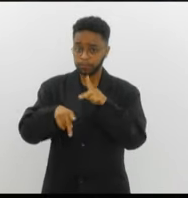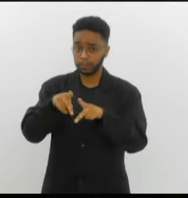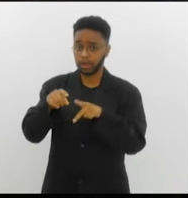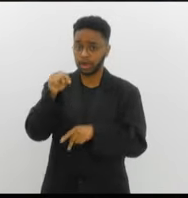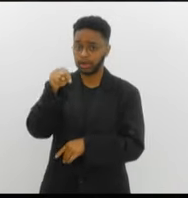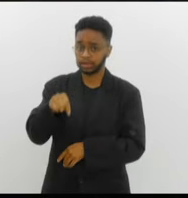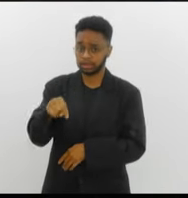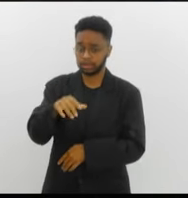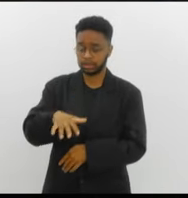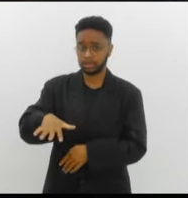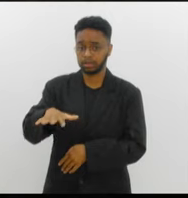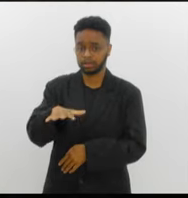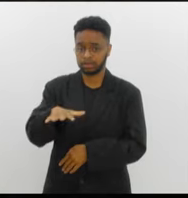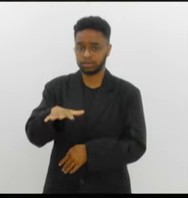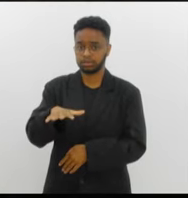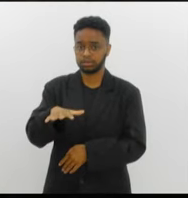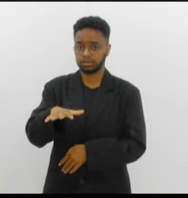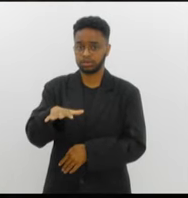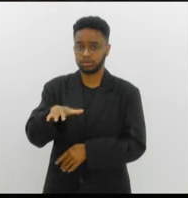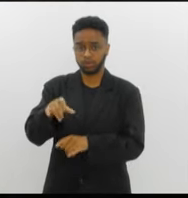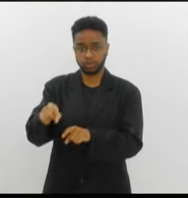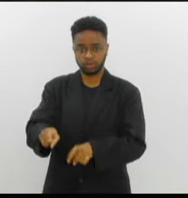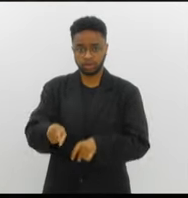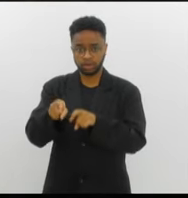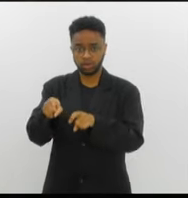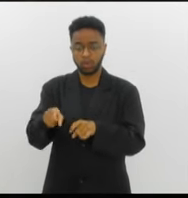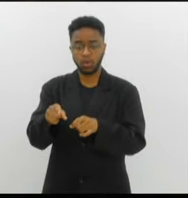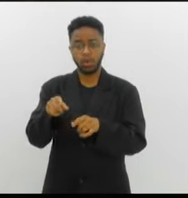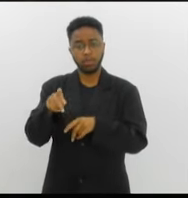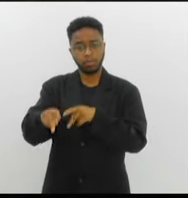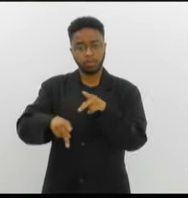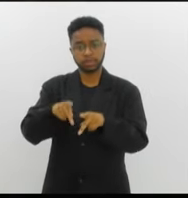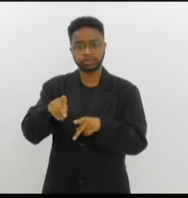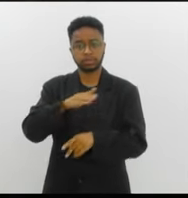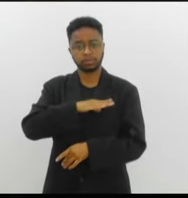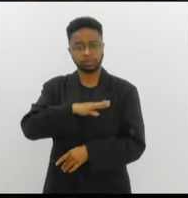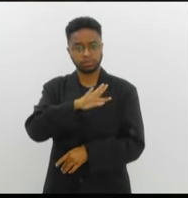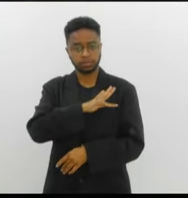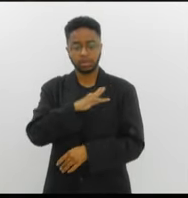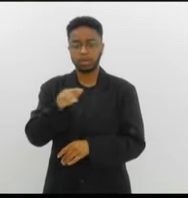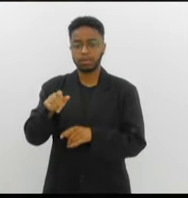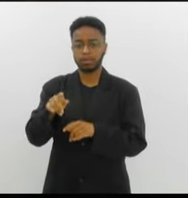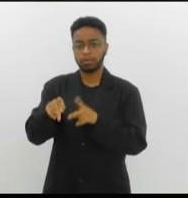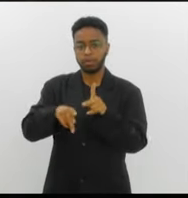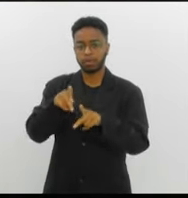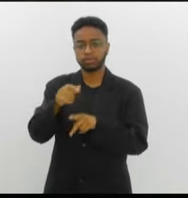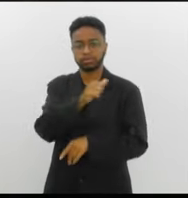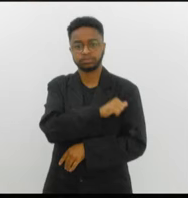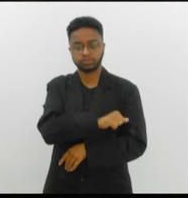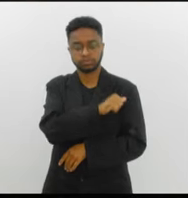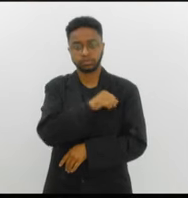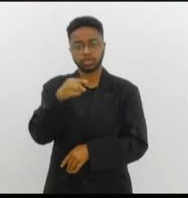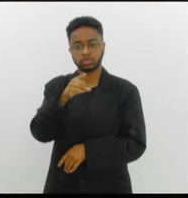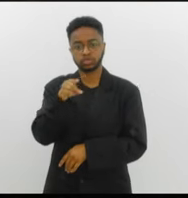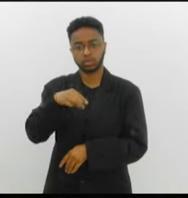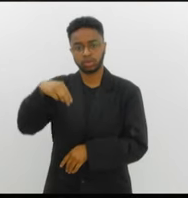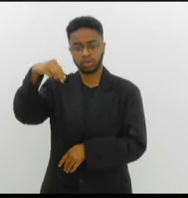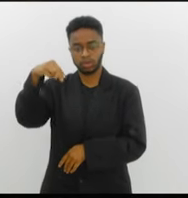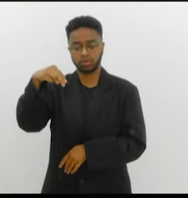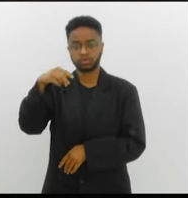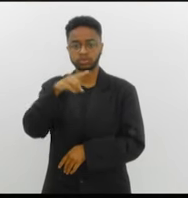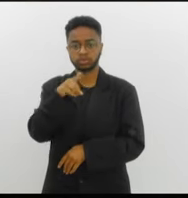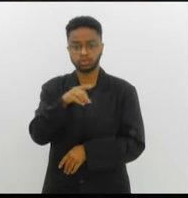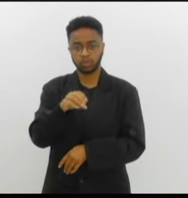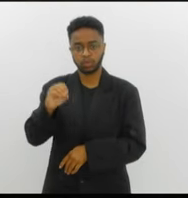da região, do interior, a população da Baixada, a população do Rio de Janeiro, da Zona Norte, da